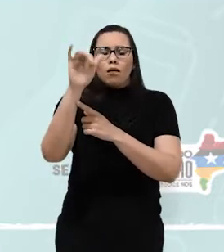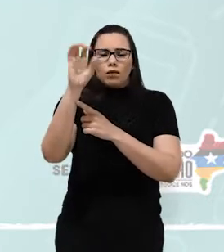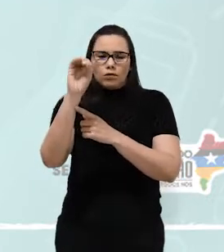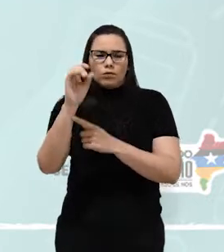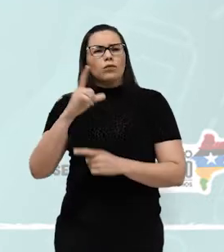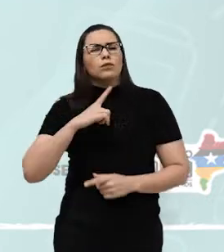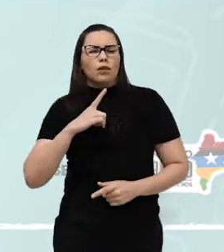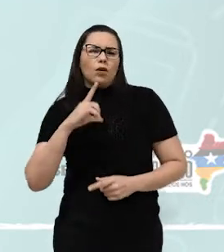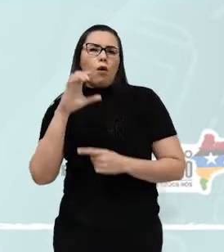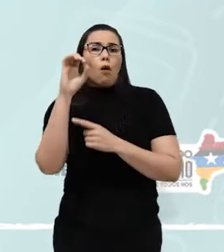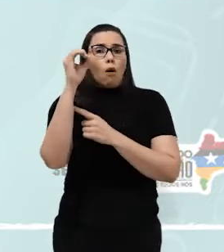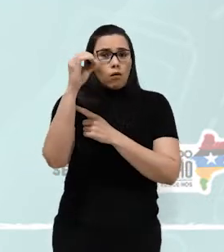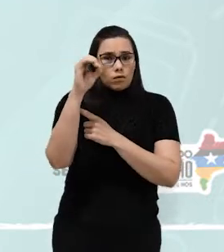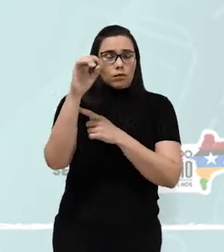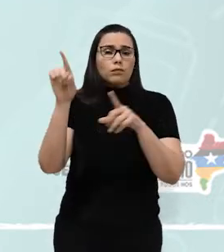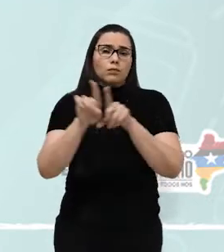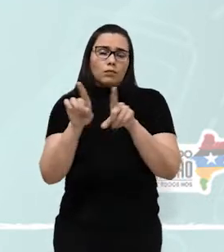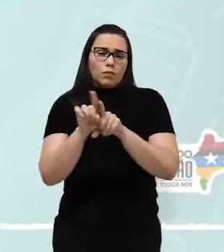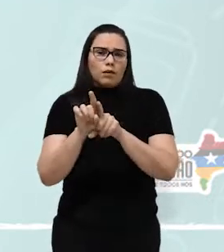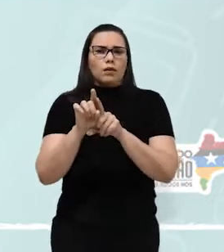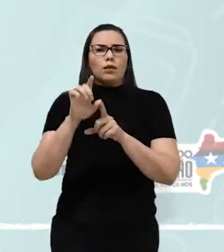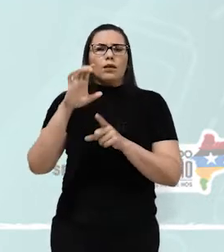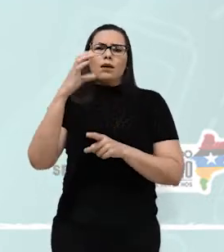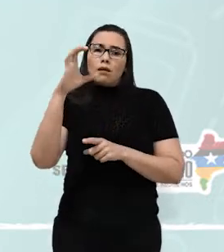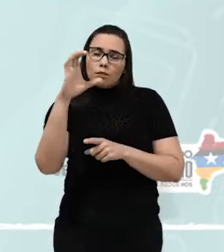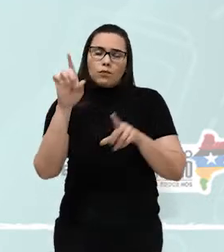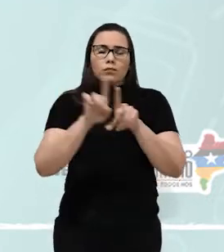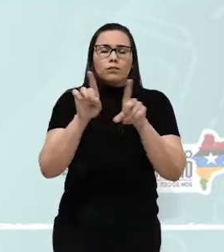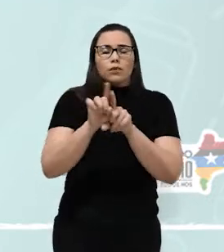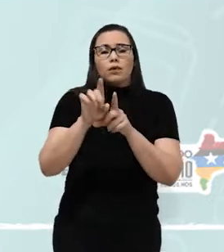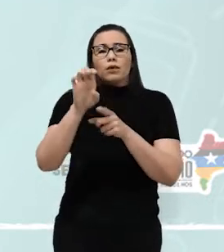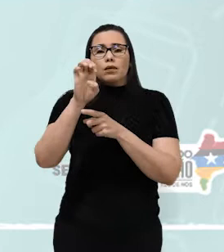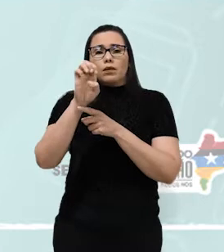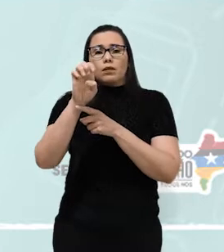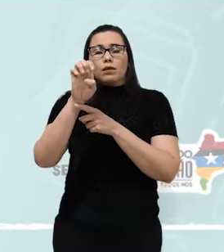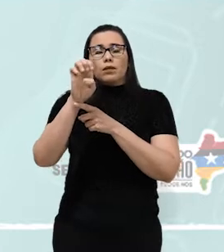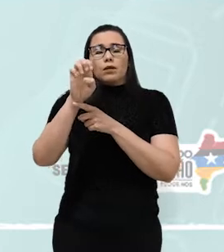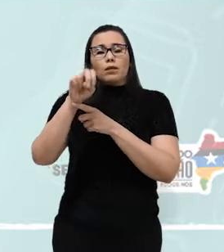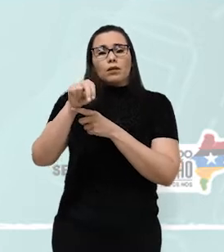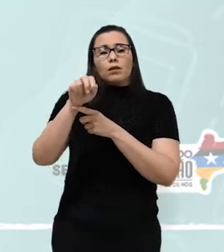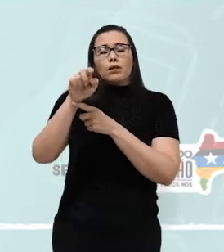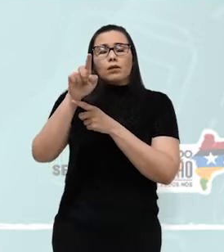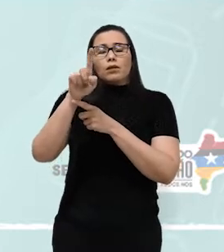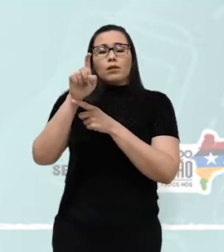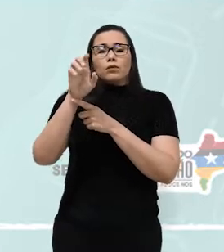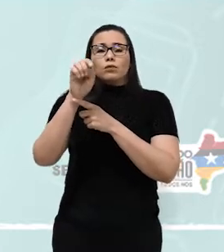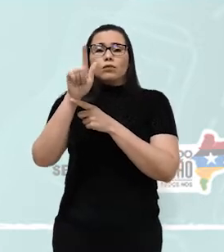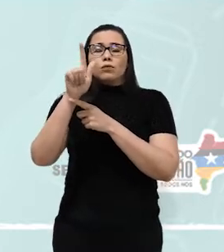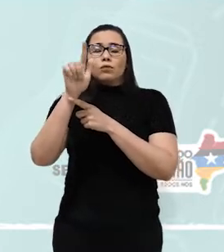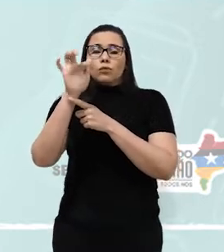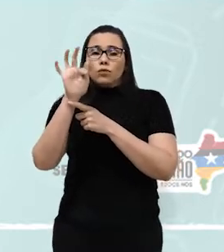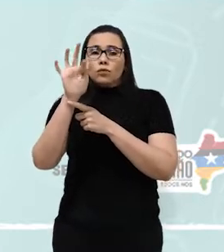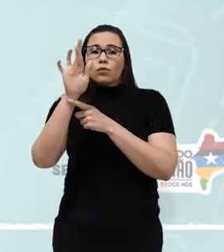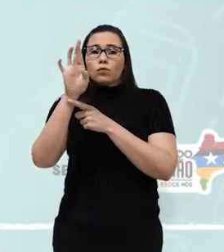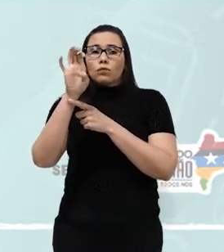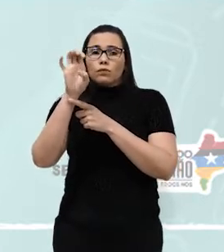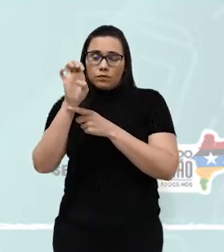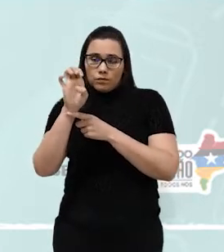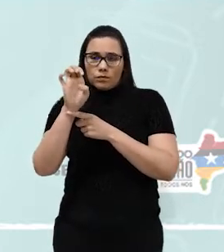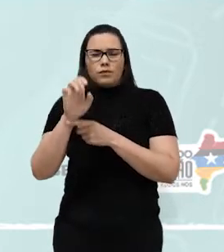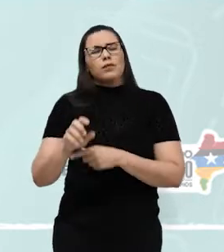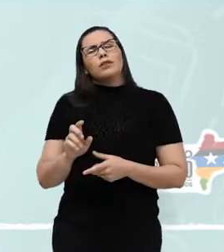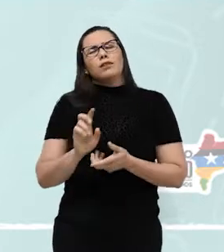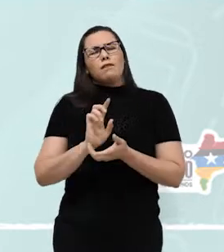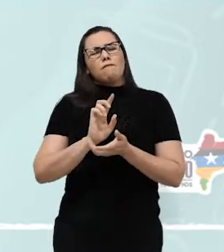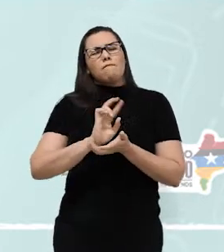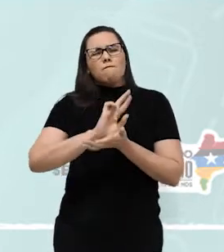como oxigênio, carbono, enxofre, níquel e outros elementos químicos. Só que meu principal objetivo não é nem falar do Sol, dessas